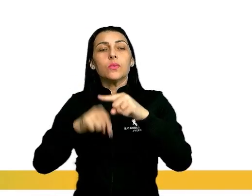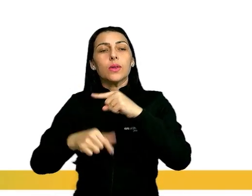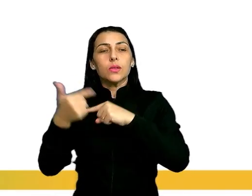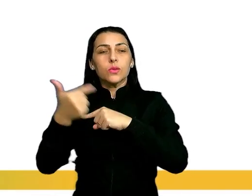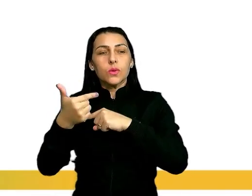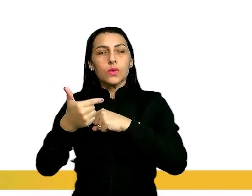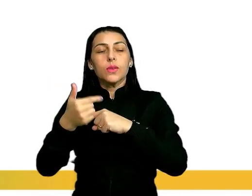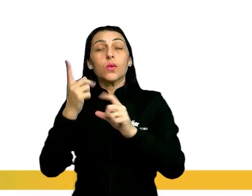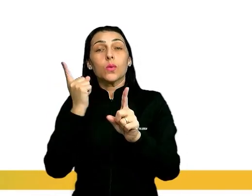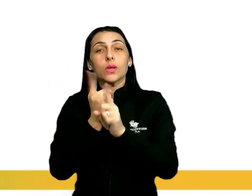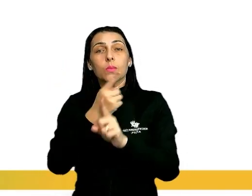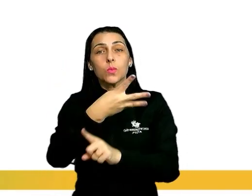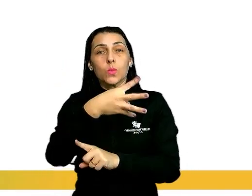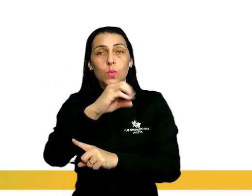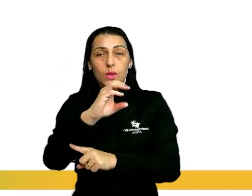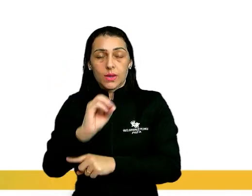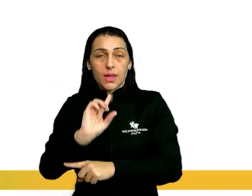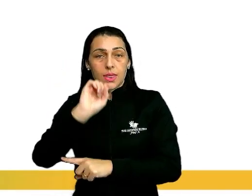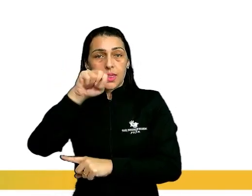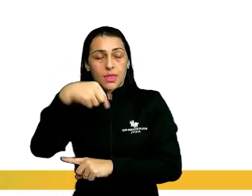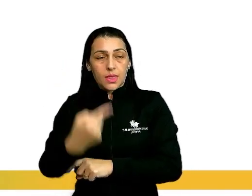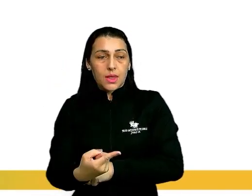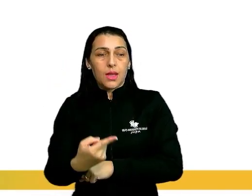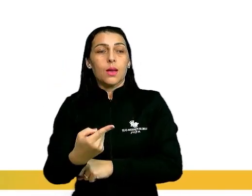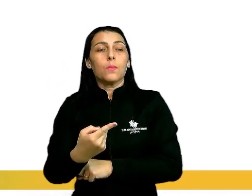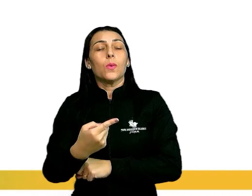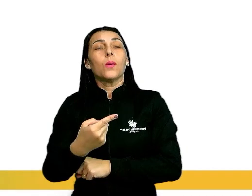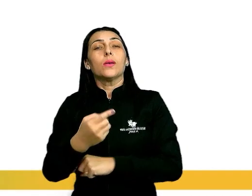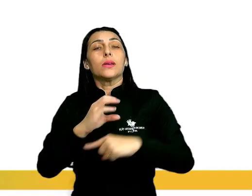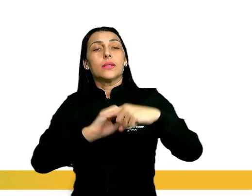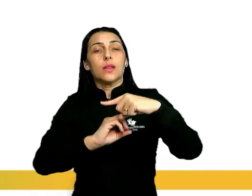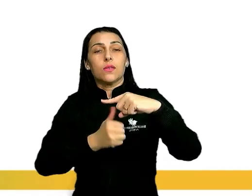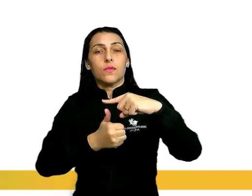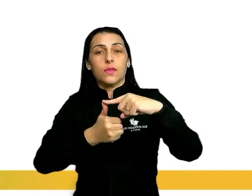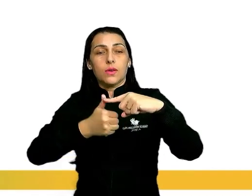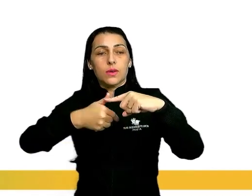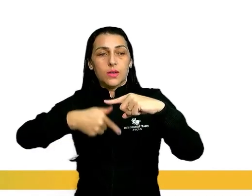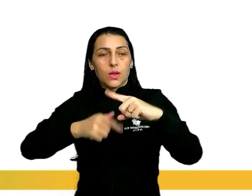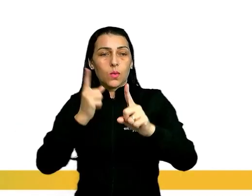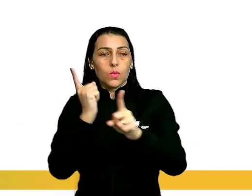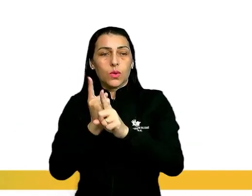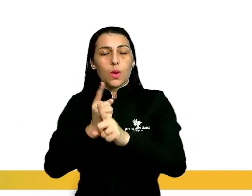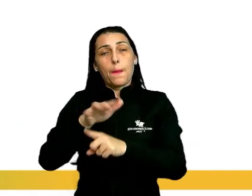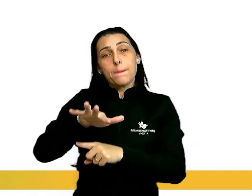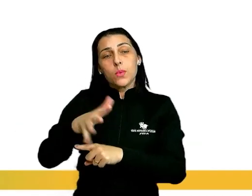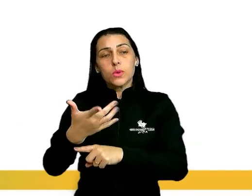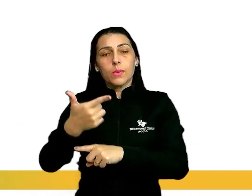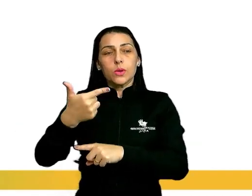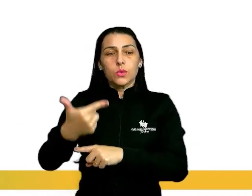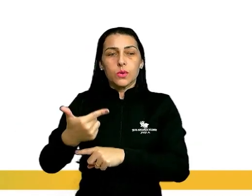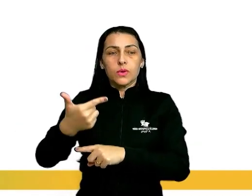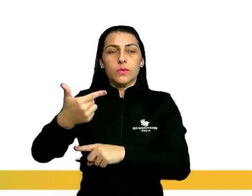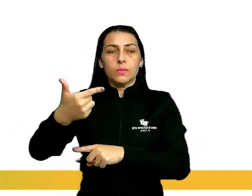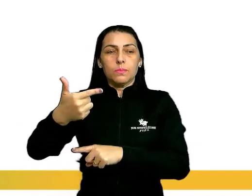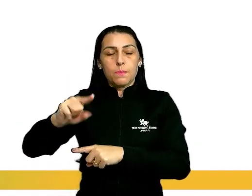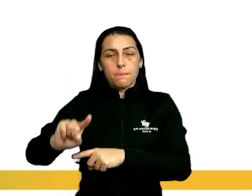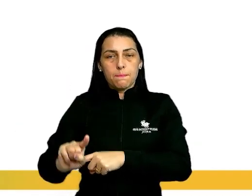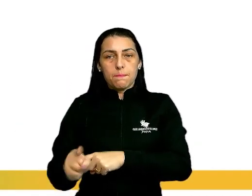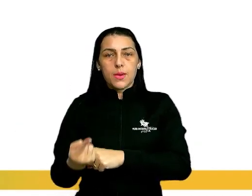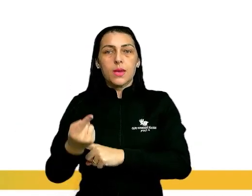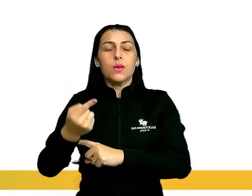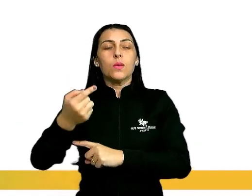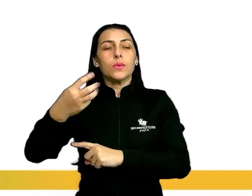encontramos 400 e depois dividindo 400 para 0,17 nós encontramos o valor aproximado de